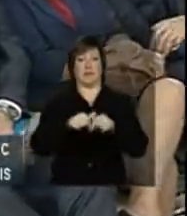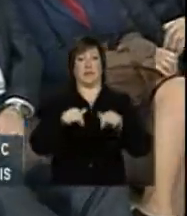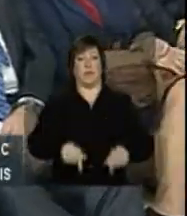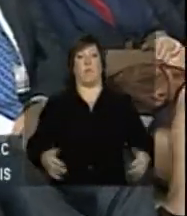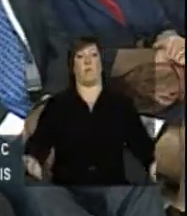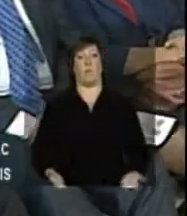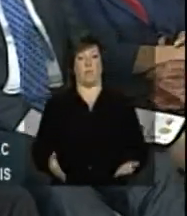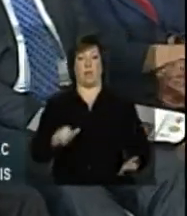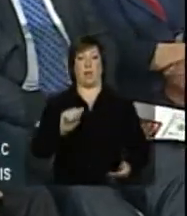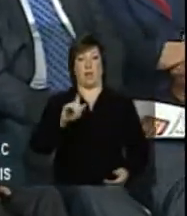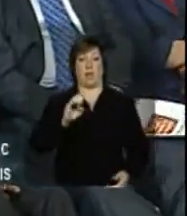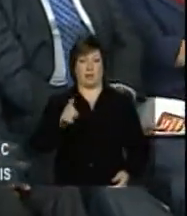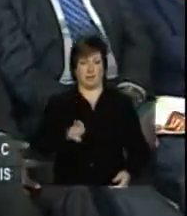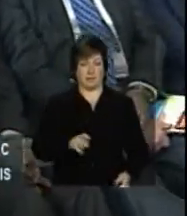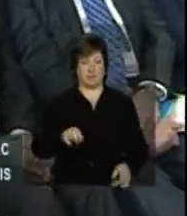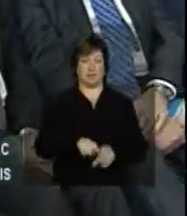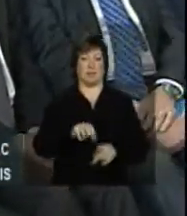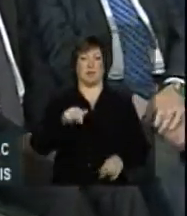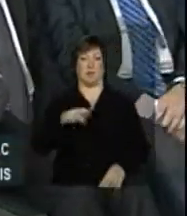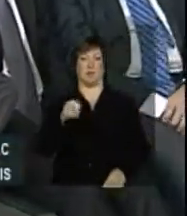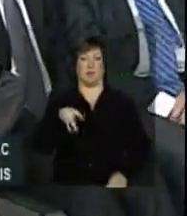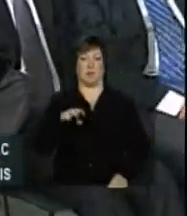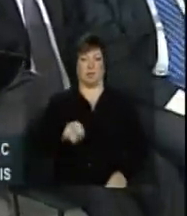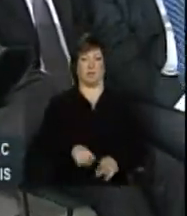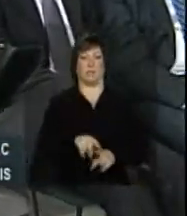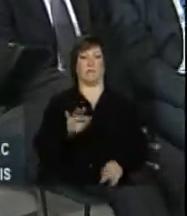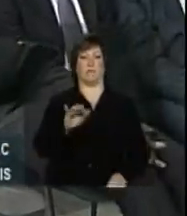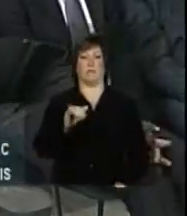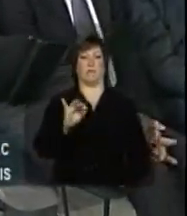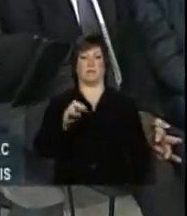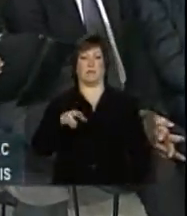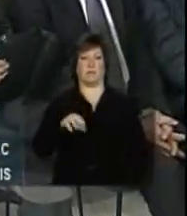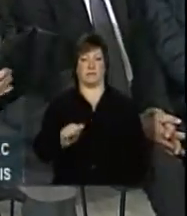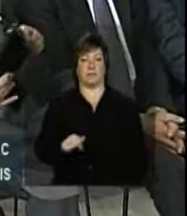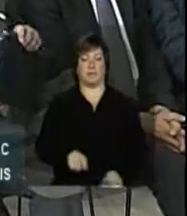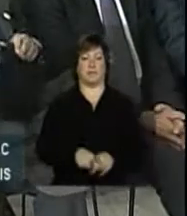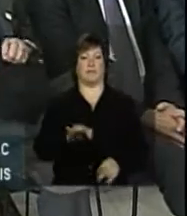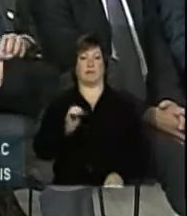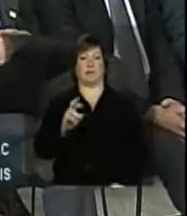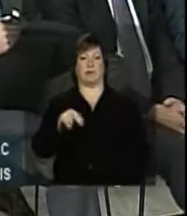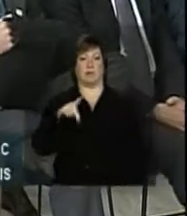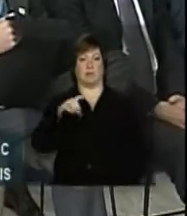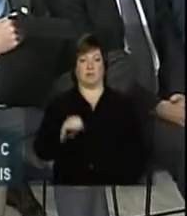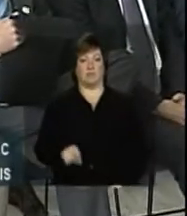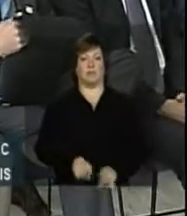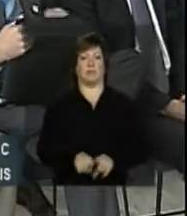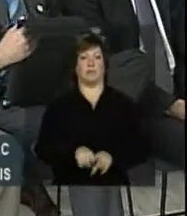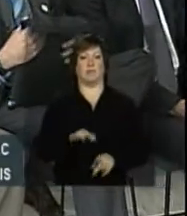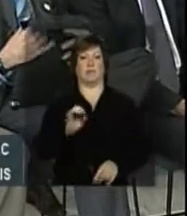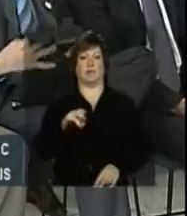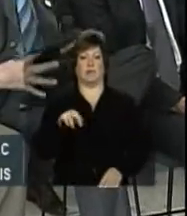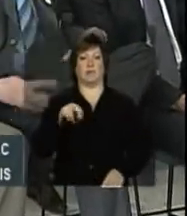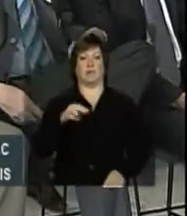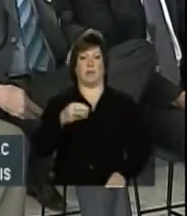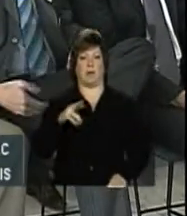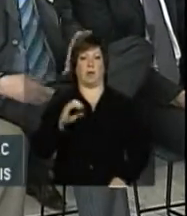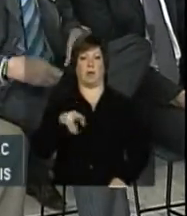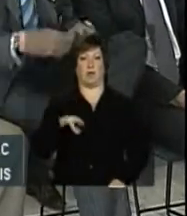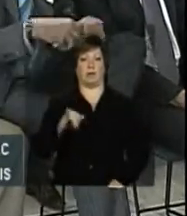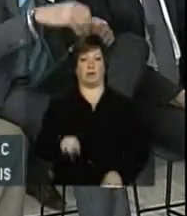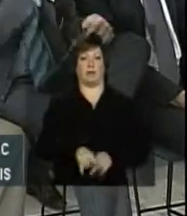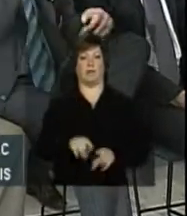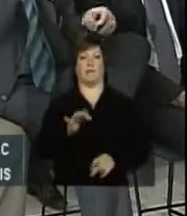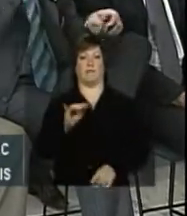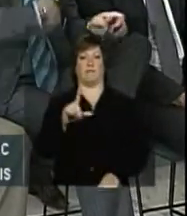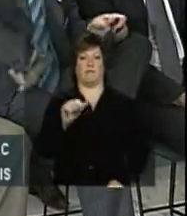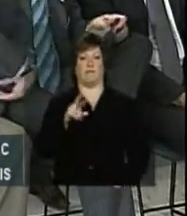presentes, Alex Canziani, Antônio Carlos Biff, Fátima Bezerra, Fernando Ferro, Fernando Maroni, Flávia